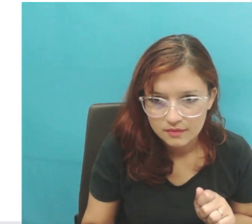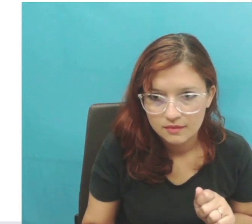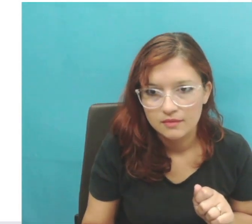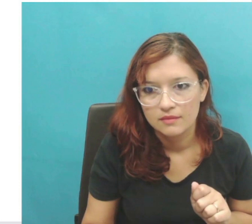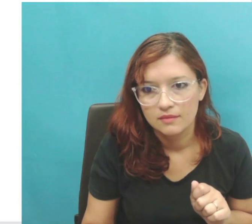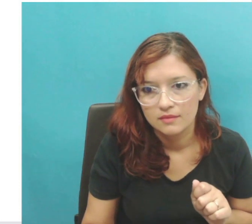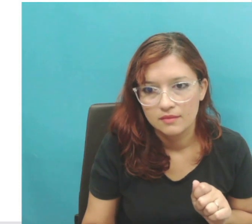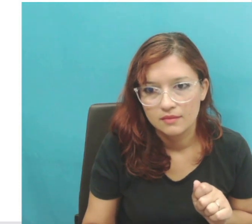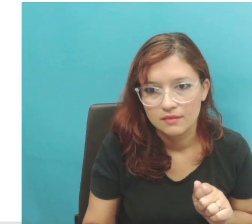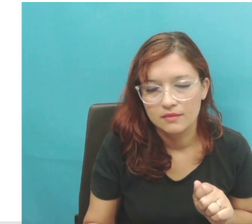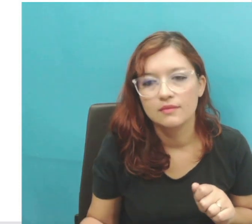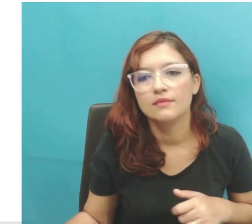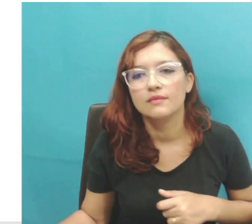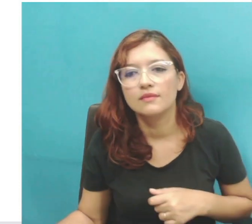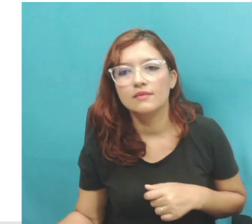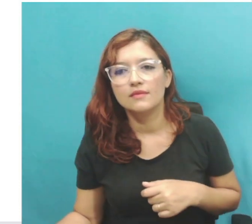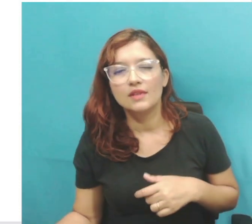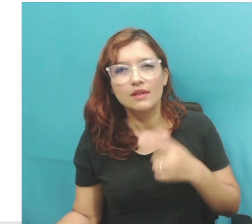Aqui é um hábito.